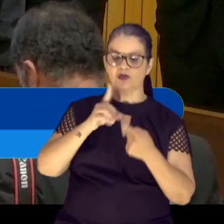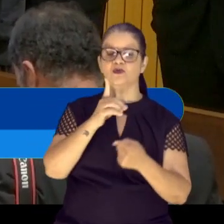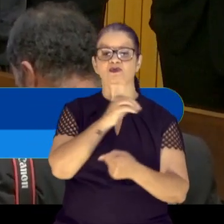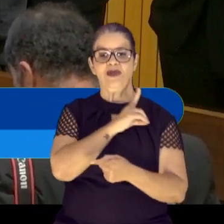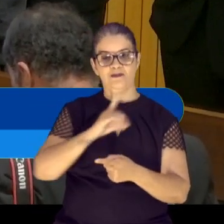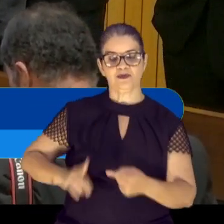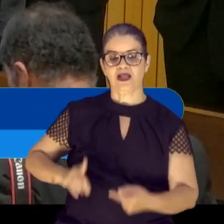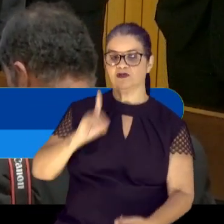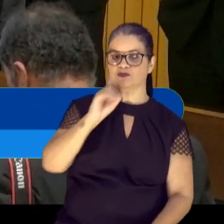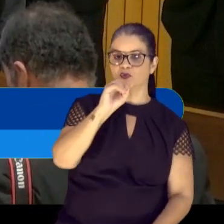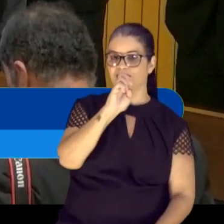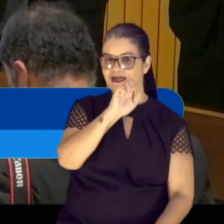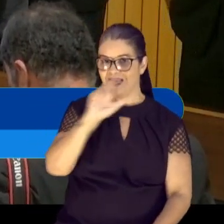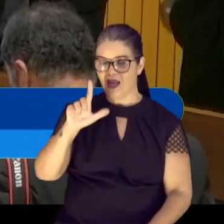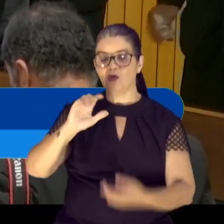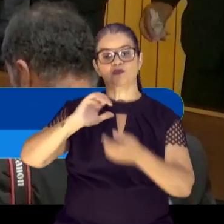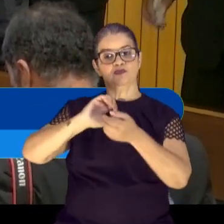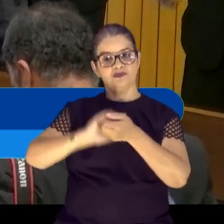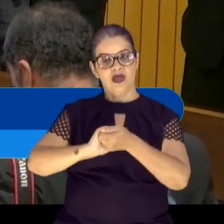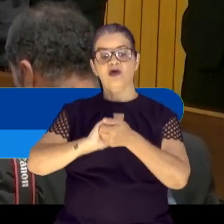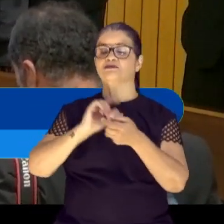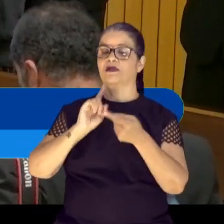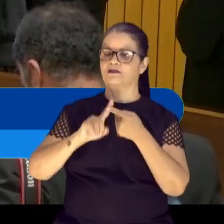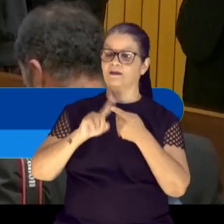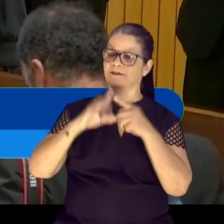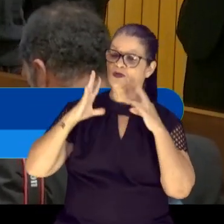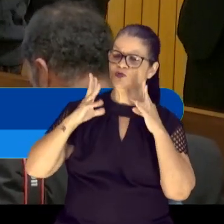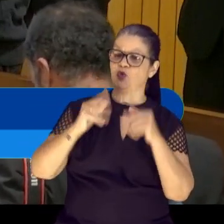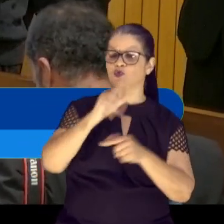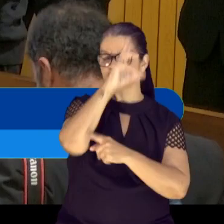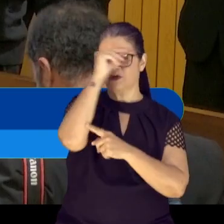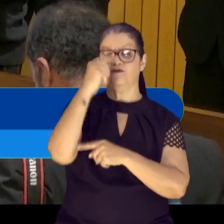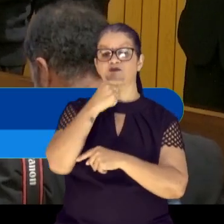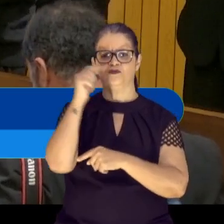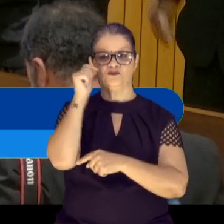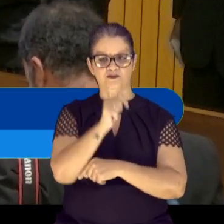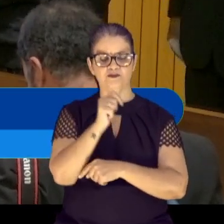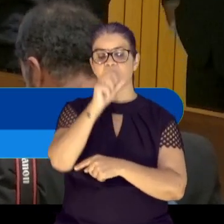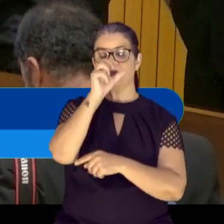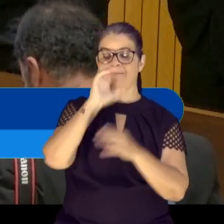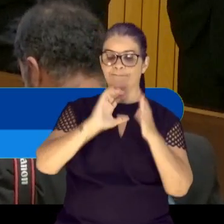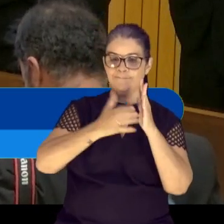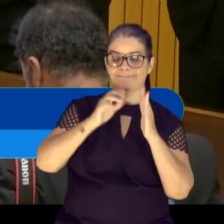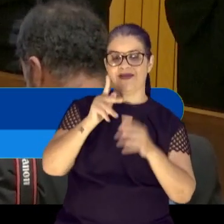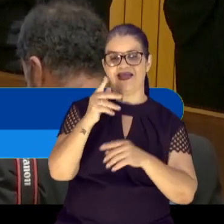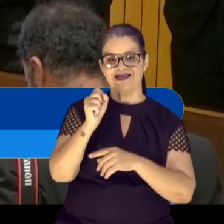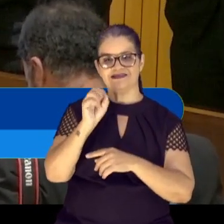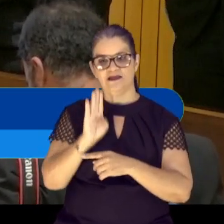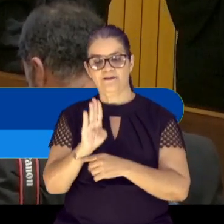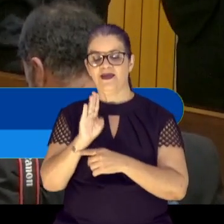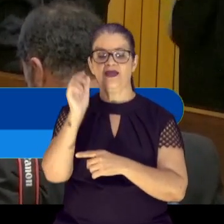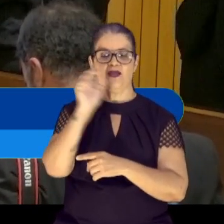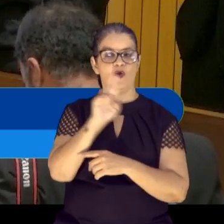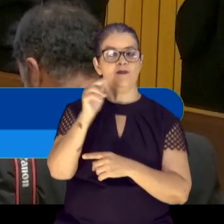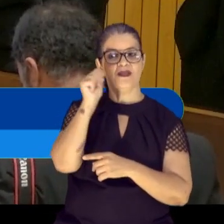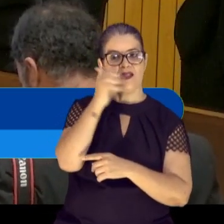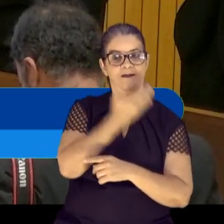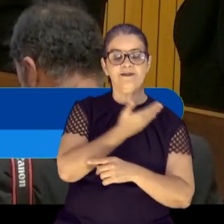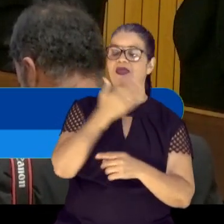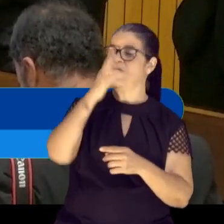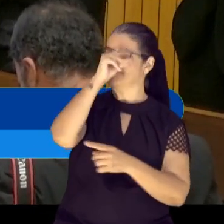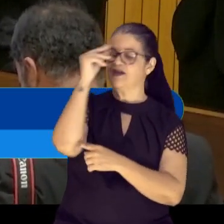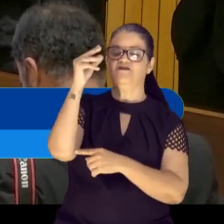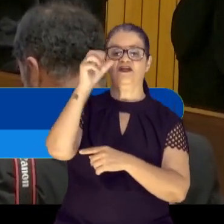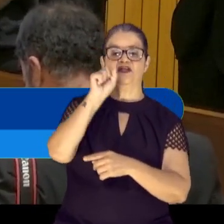Doriel. Saudar também todos os prefeitos e prefeitas do PSB, em nome da amiga prefeita de Surubim,